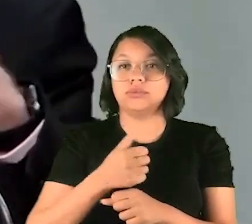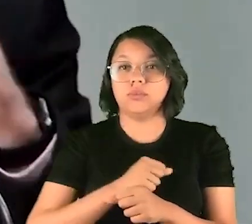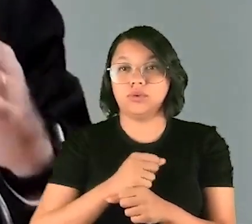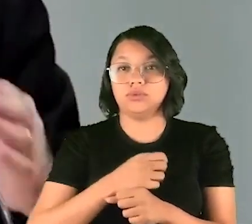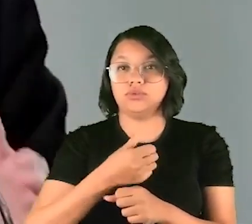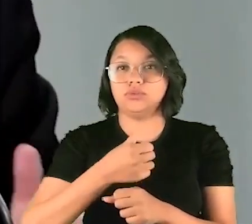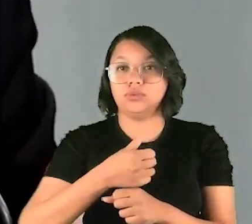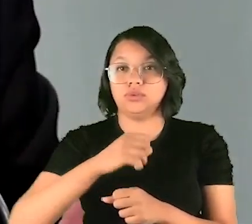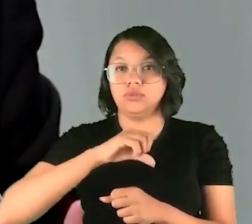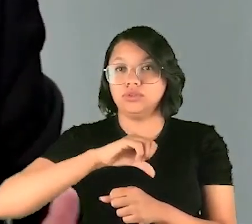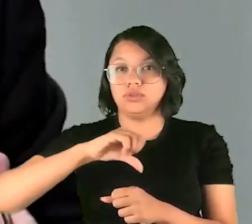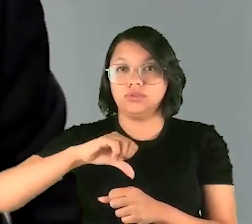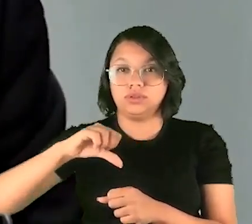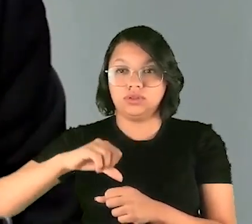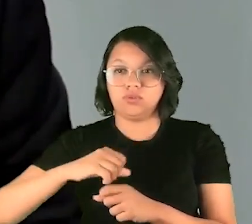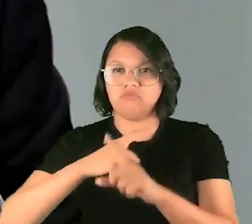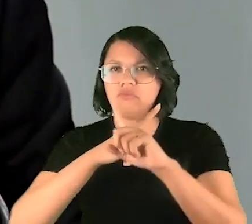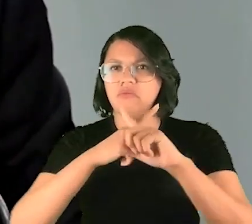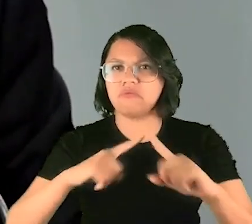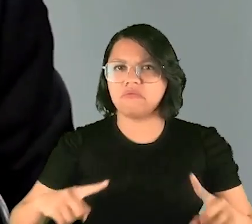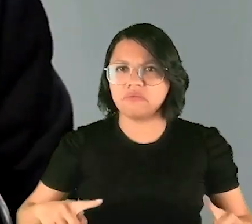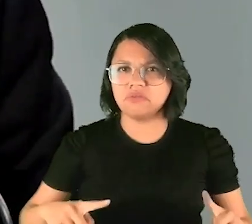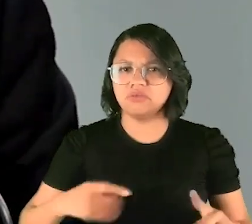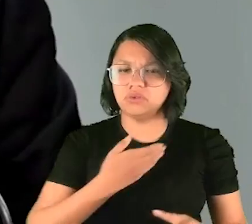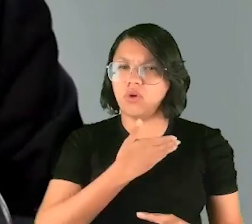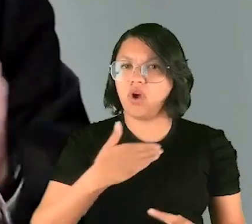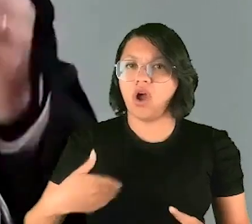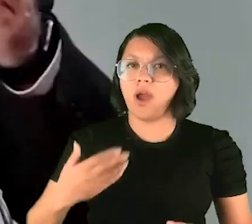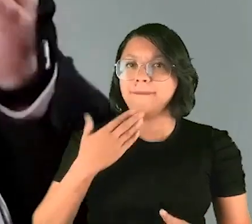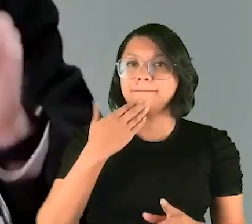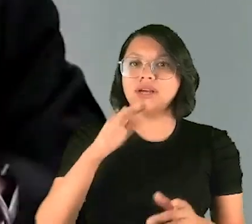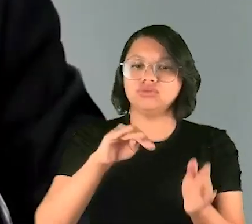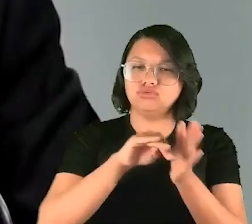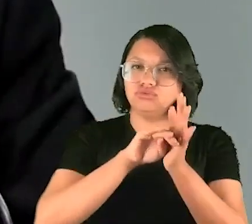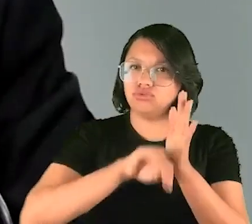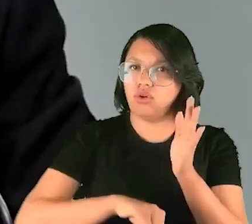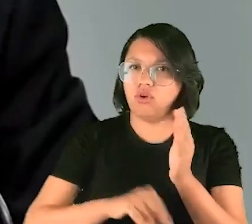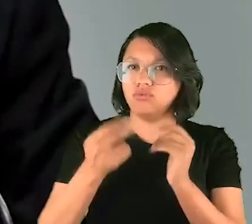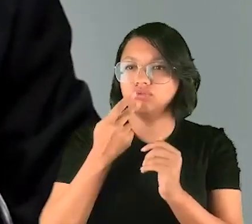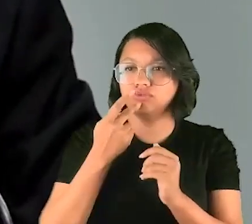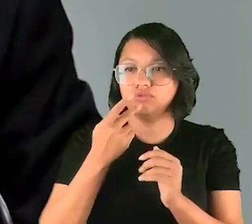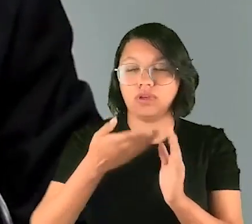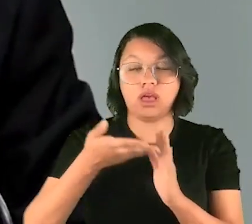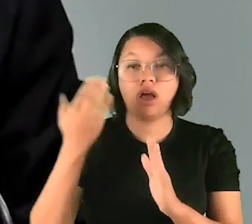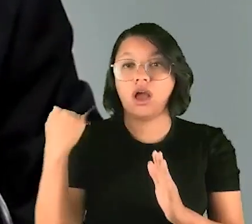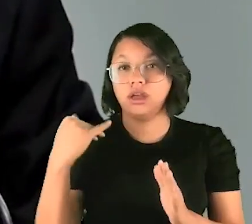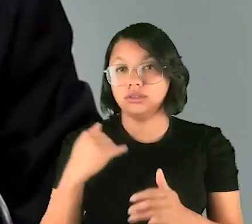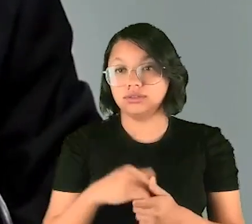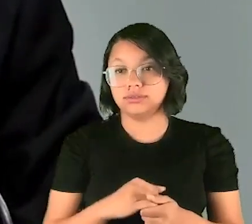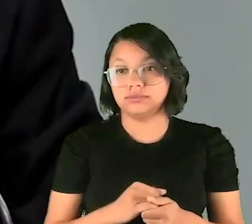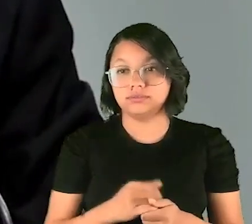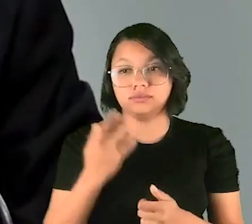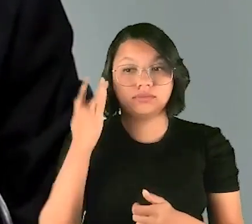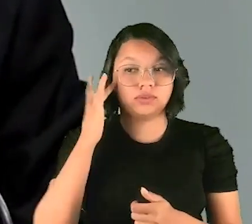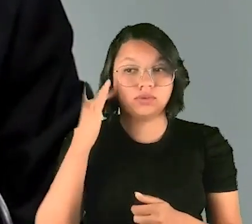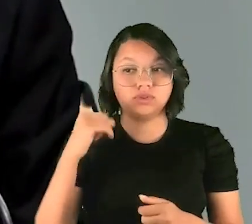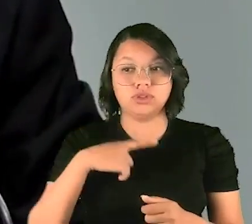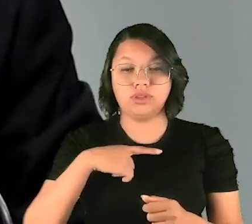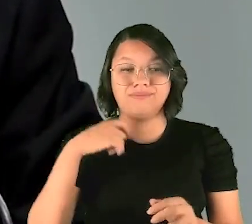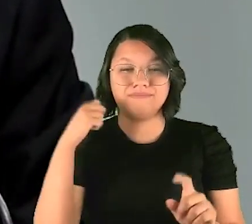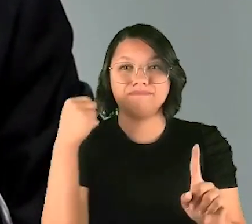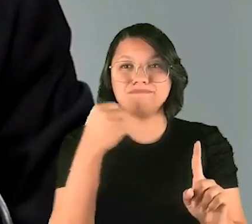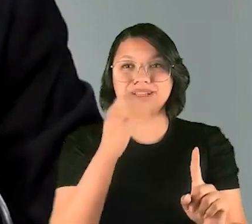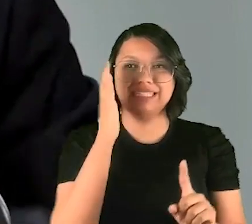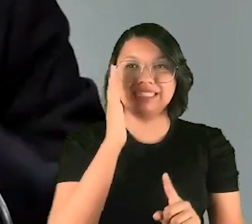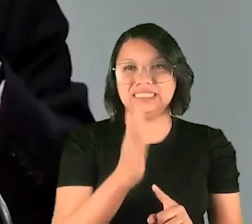ano. Em 1999, o Congresso americano proibiu o governo americano de pedir desconto nas medicações que eu havia mencionado